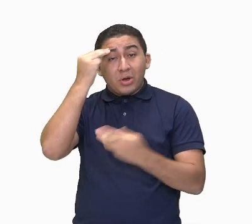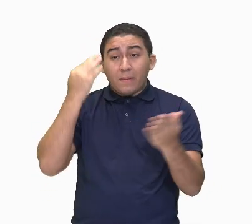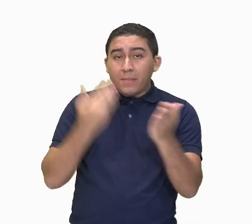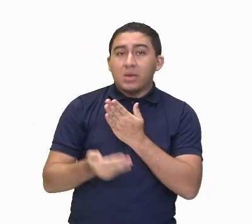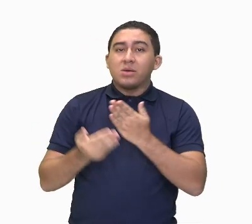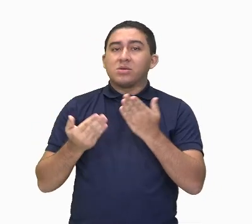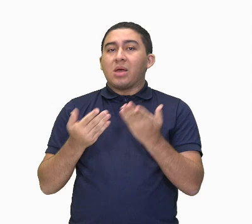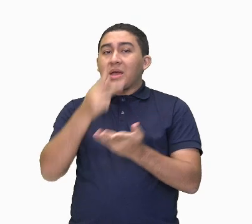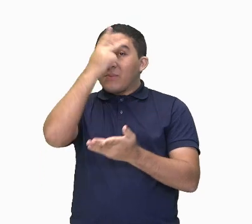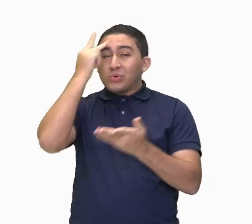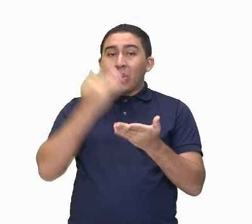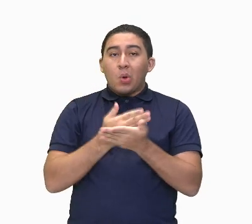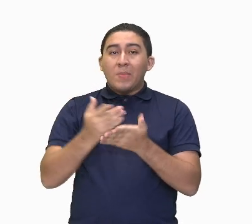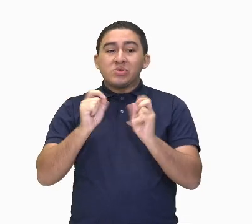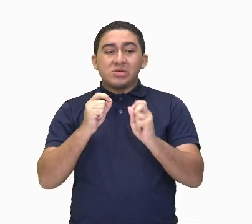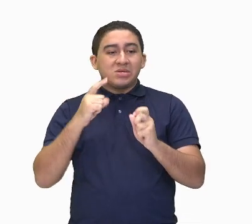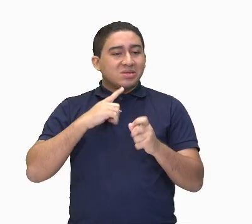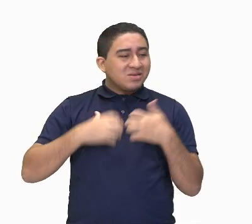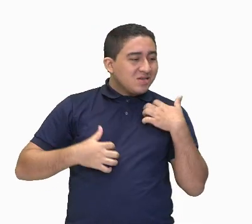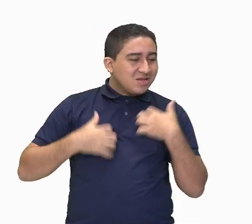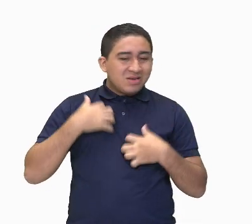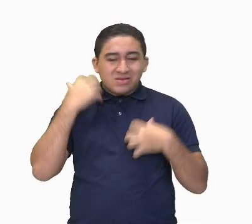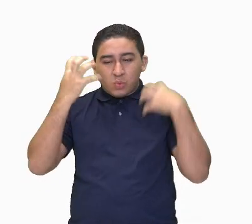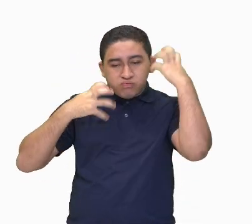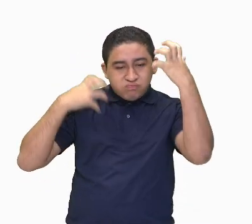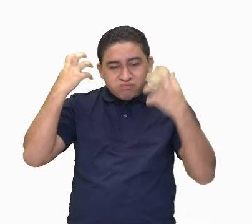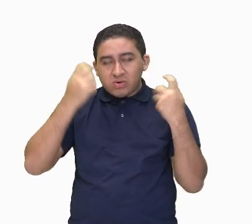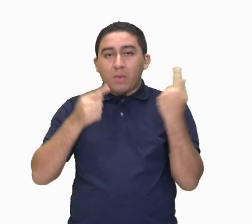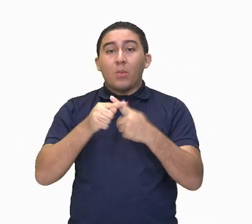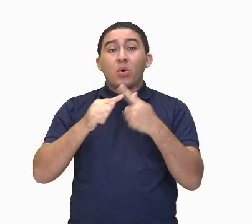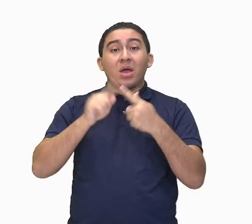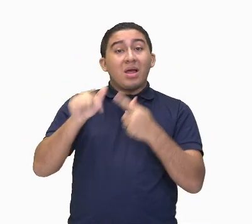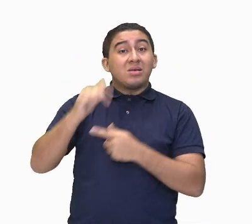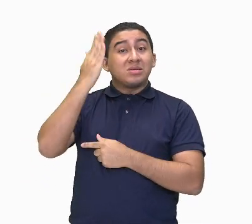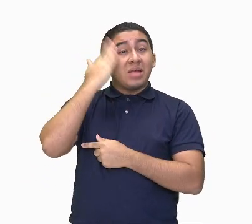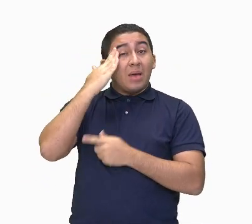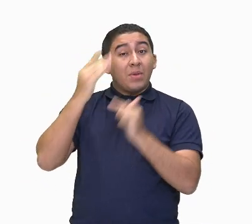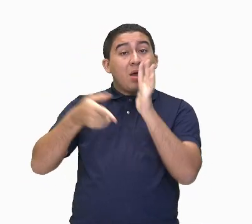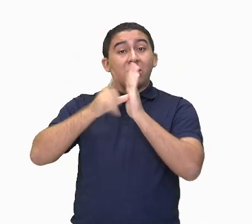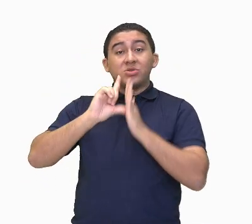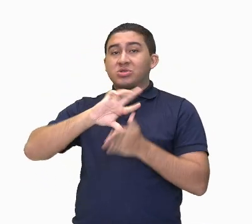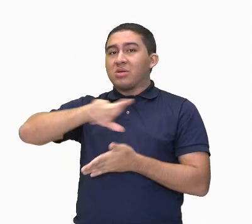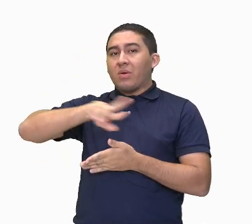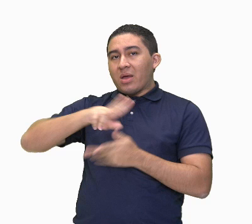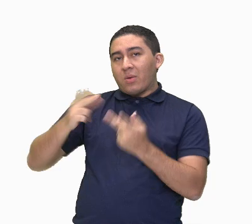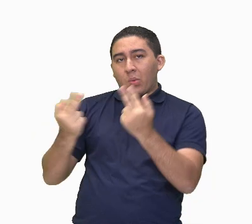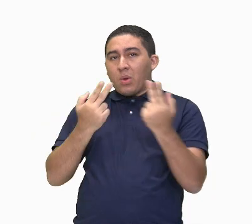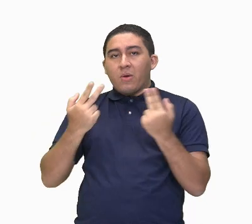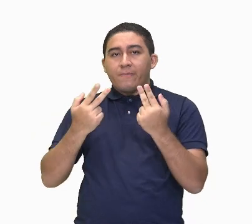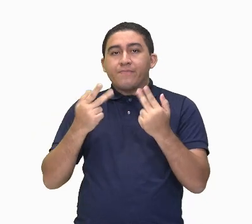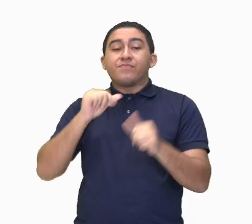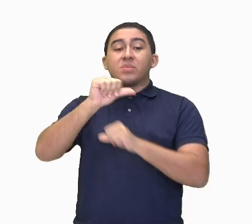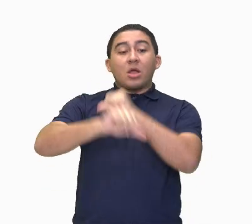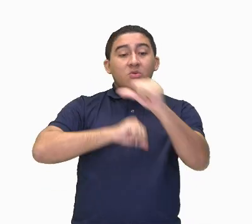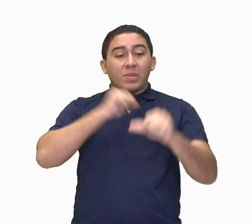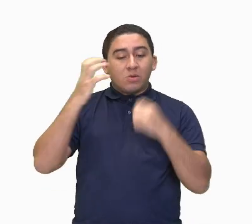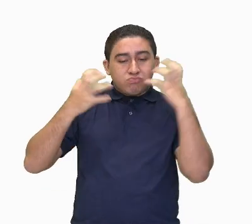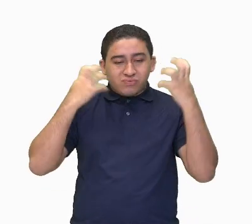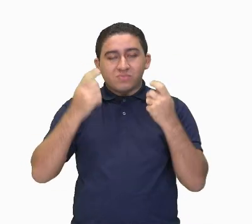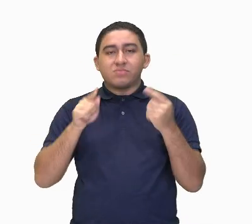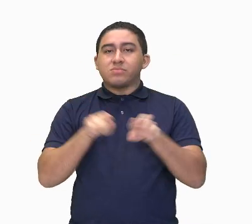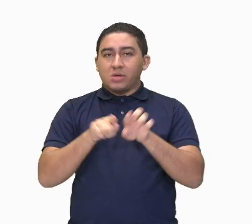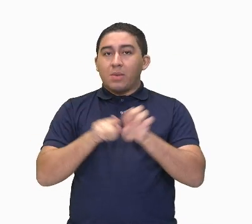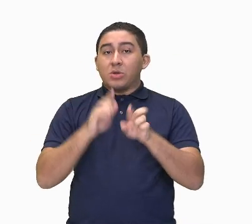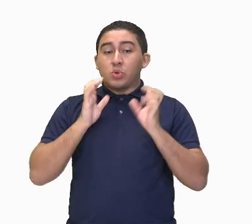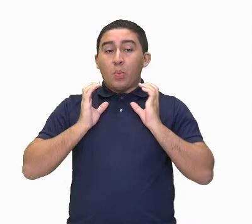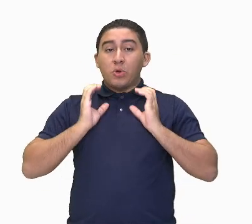mesma, e acaba que ela se estressa, ela se irrita porque ela sabe que ela não era desse jeito, né? Então isso pode trazer também uma mudança comportamental.